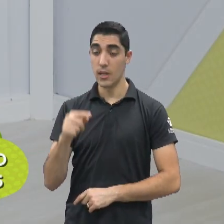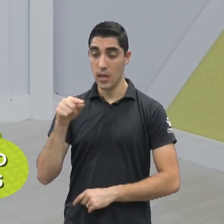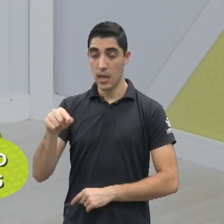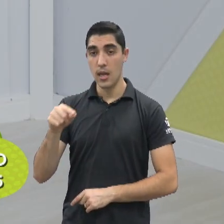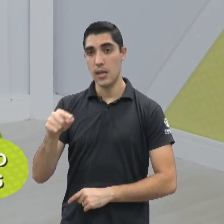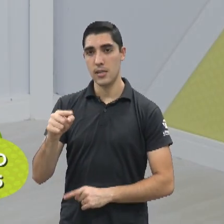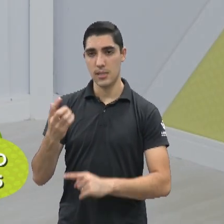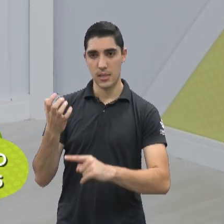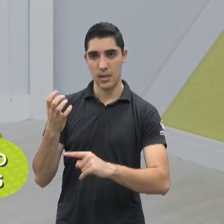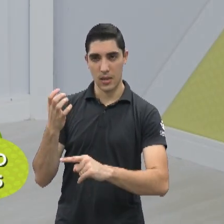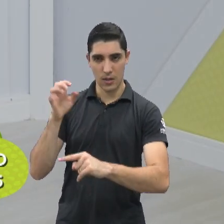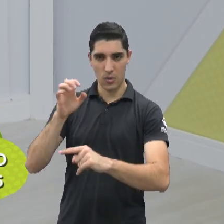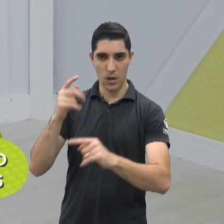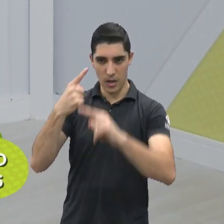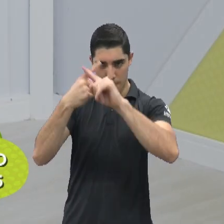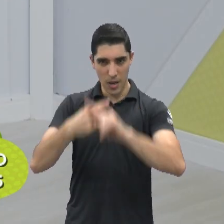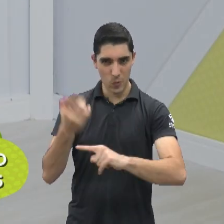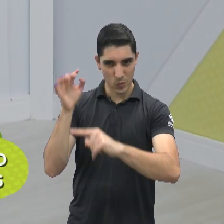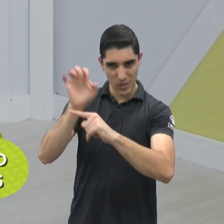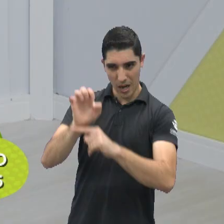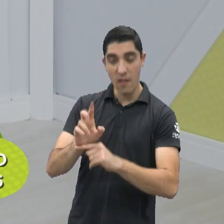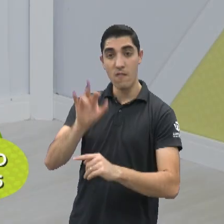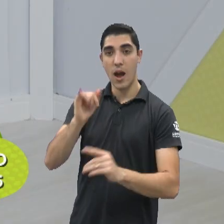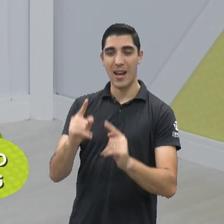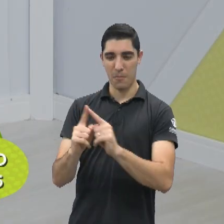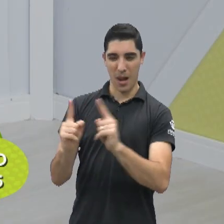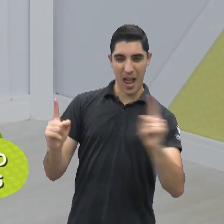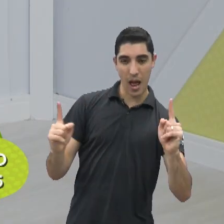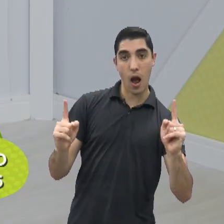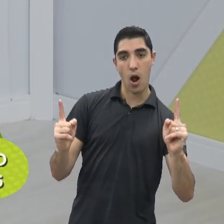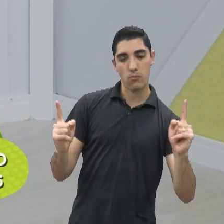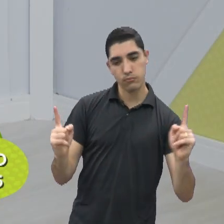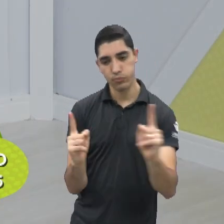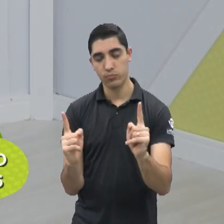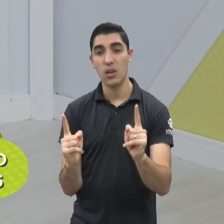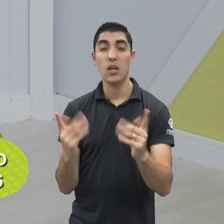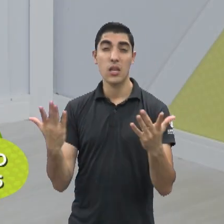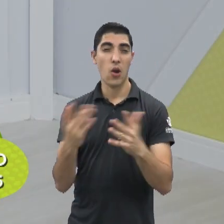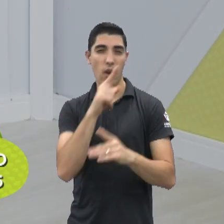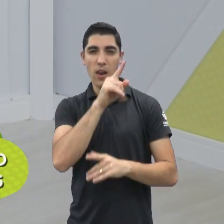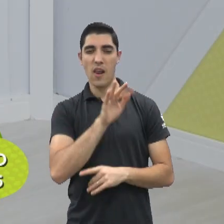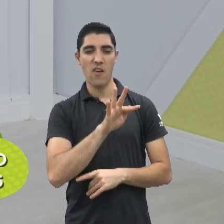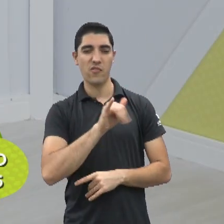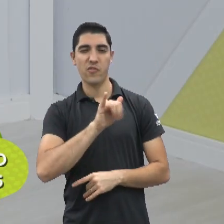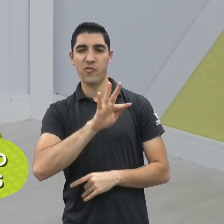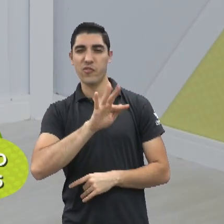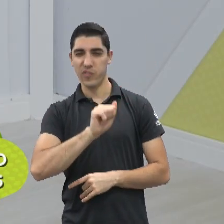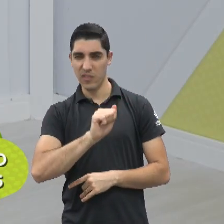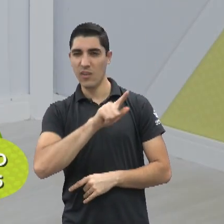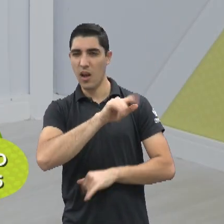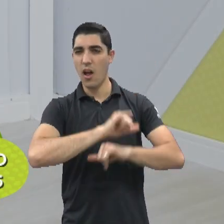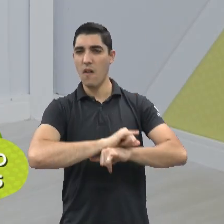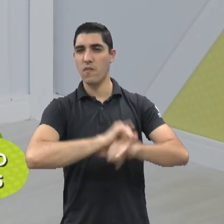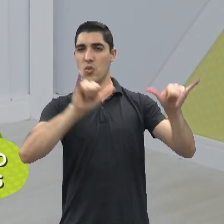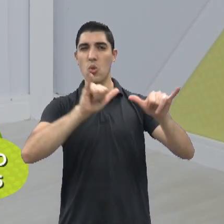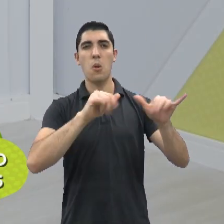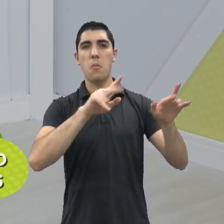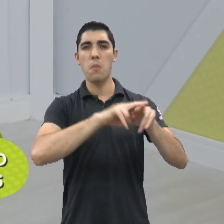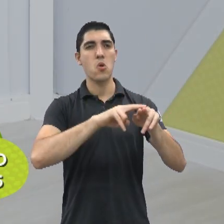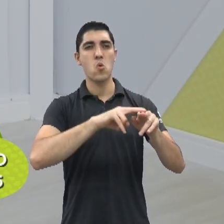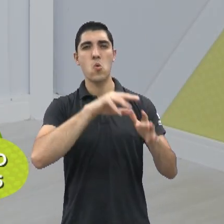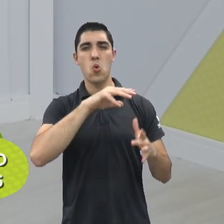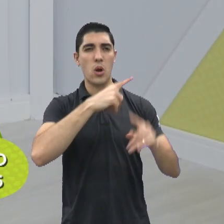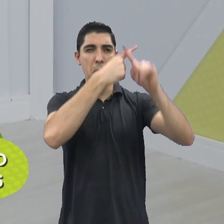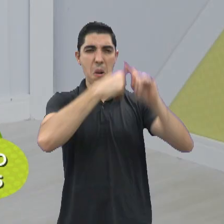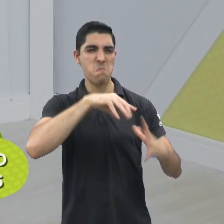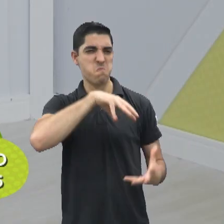né, vão por causa daquele super campeonato mundial que a FIFA inventou de fazer o ano que vem, enfim. O brasileiro vai ser antecipado, vai